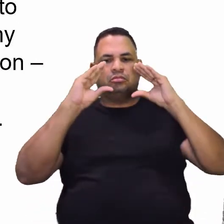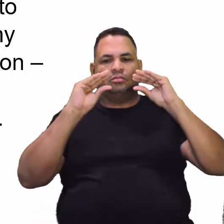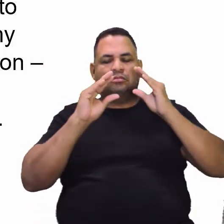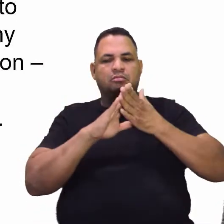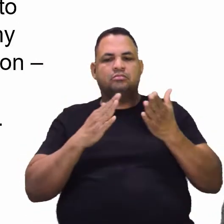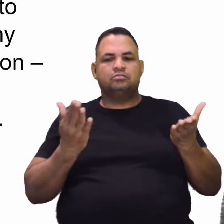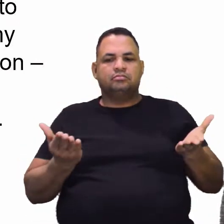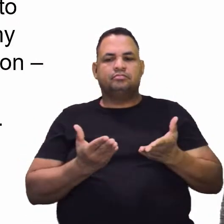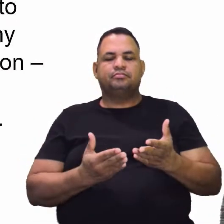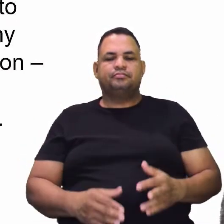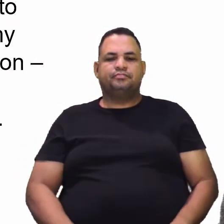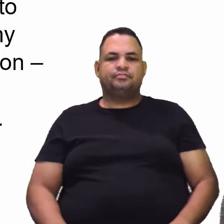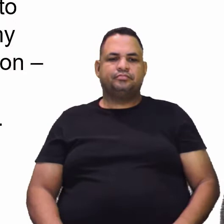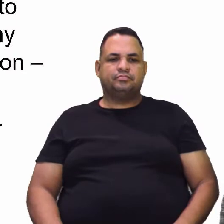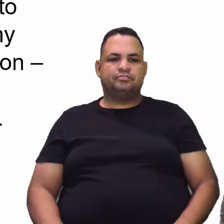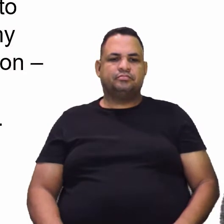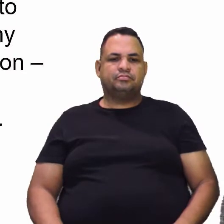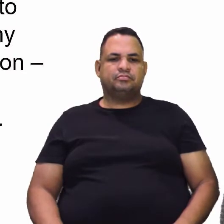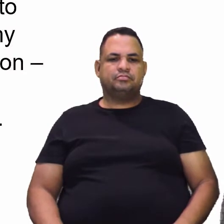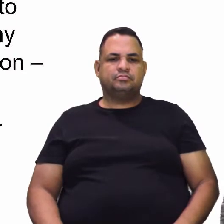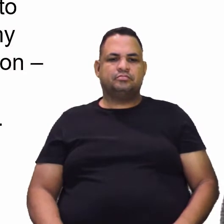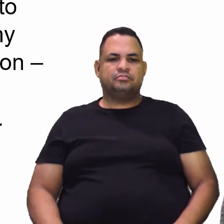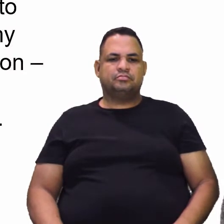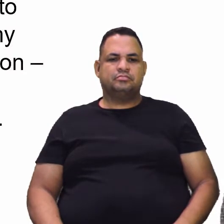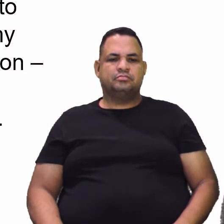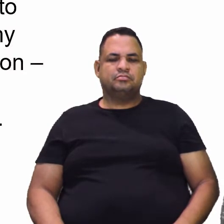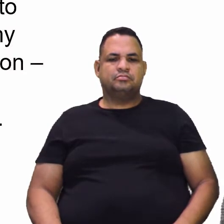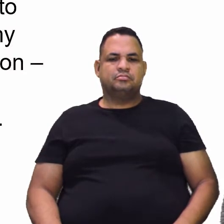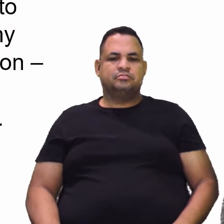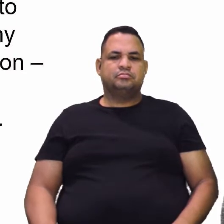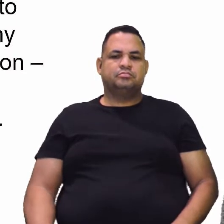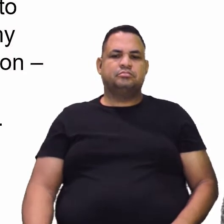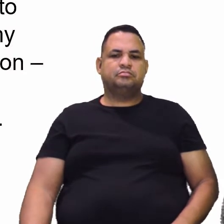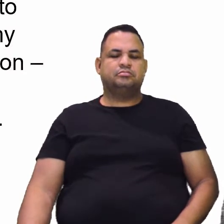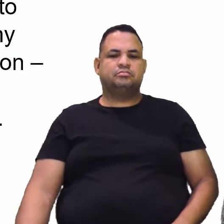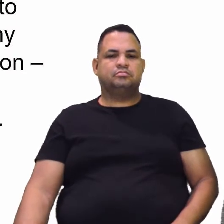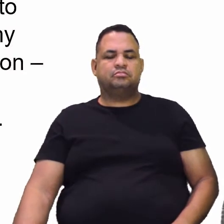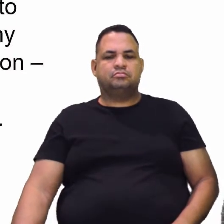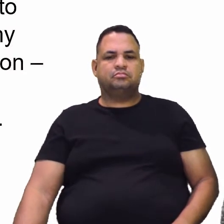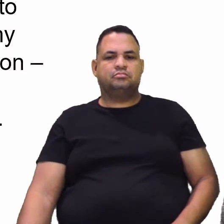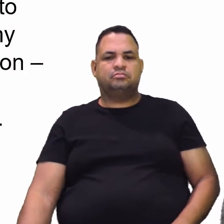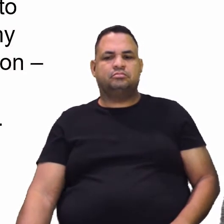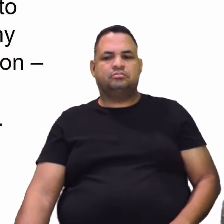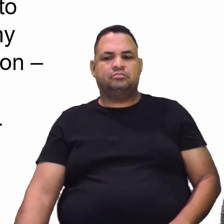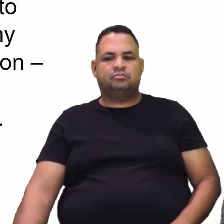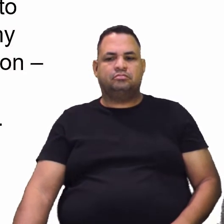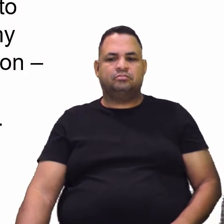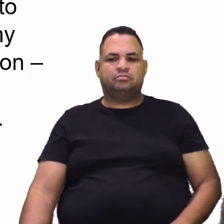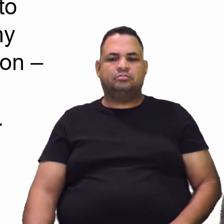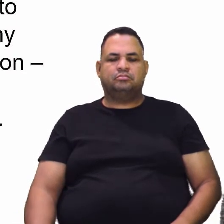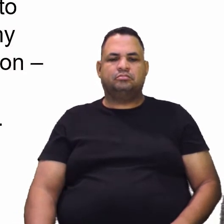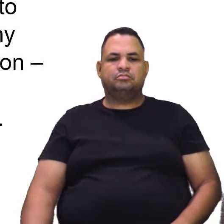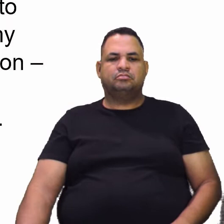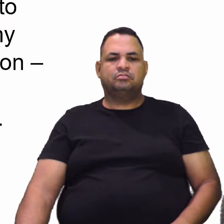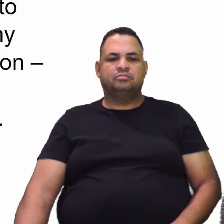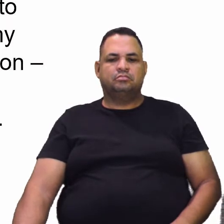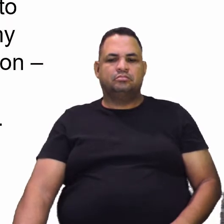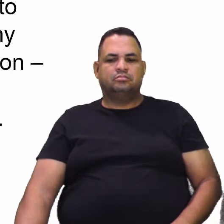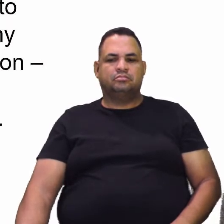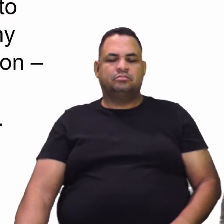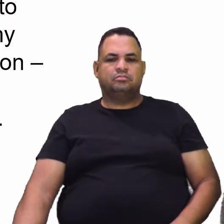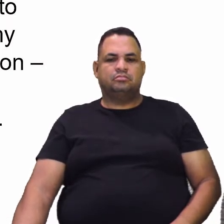Vamos continuar? I also work in the afternoon and in the evening from Monday